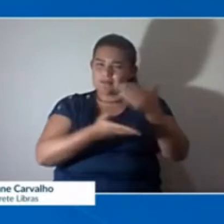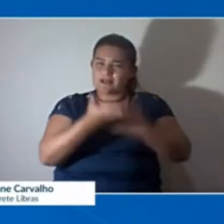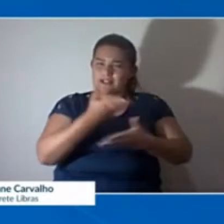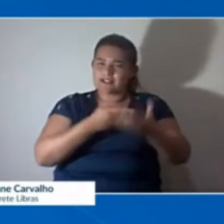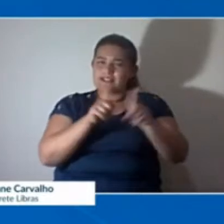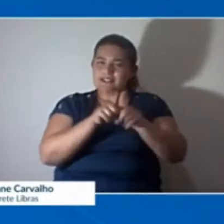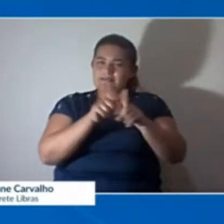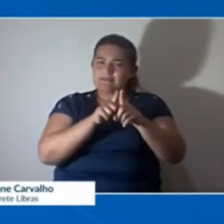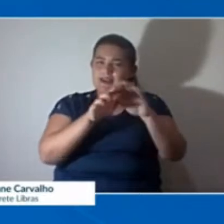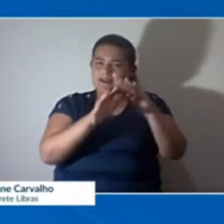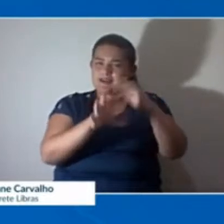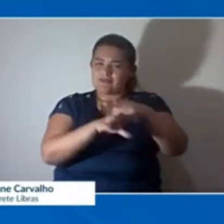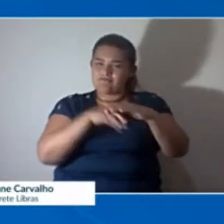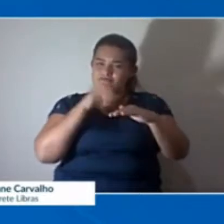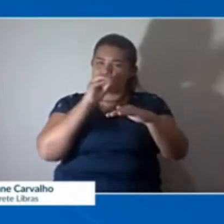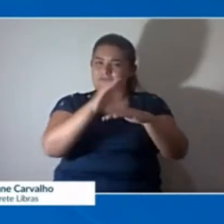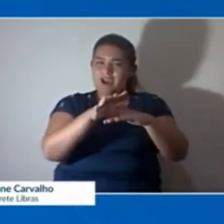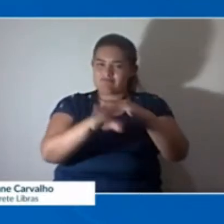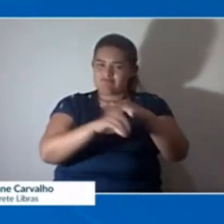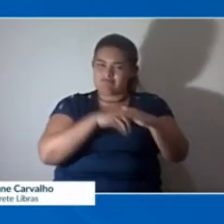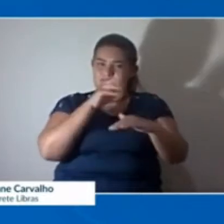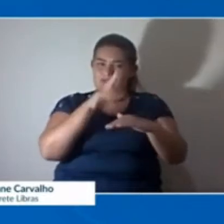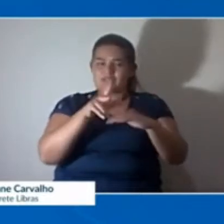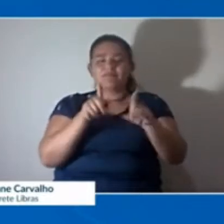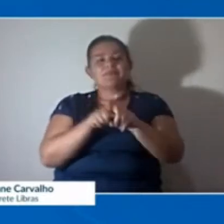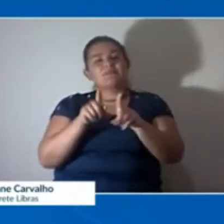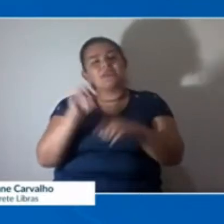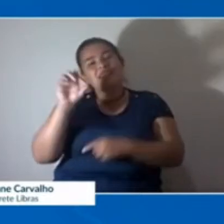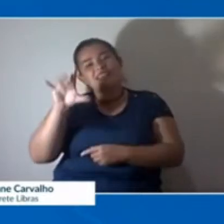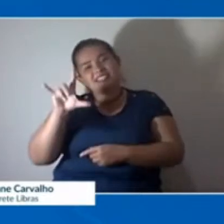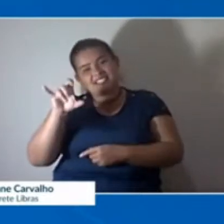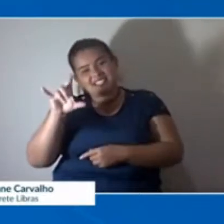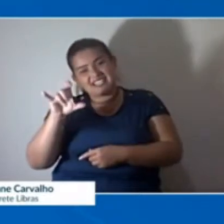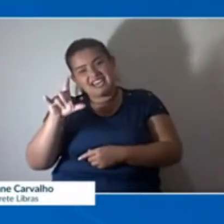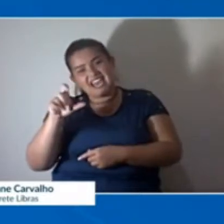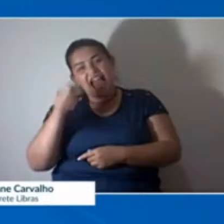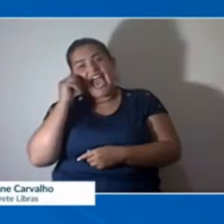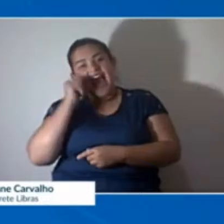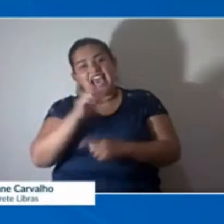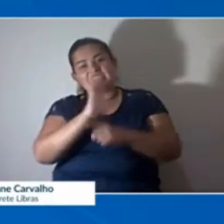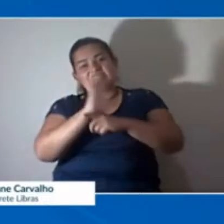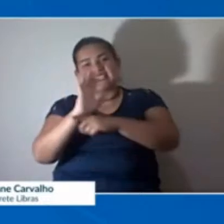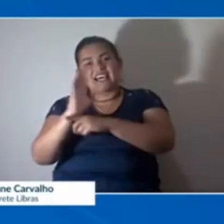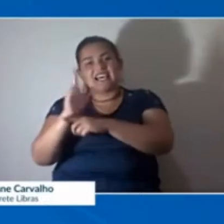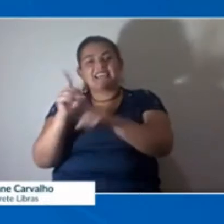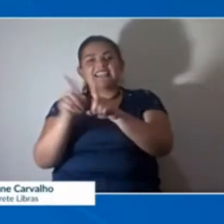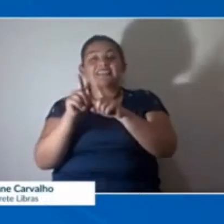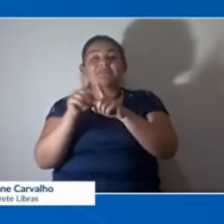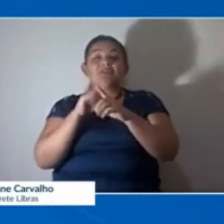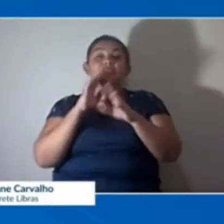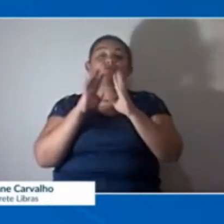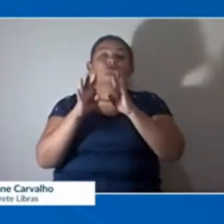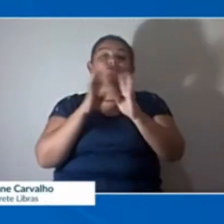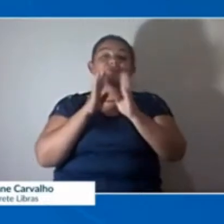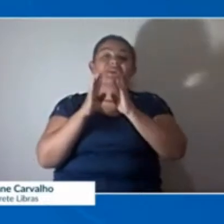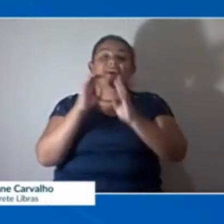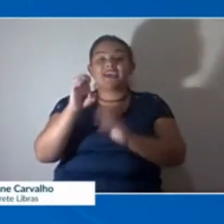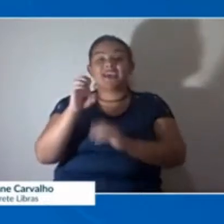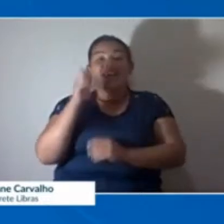Instagram, que está Elas Fazem Cinema, e o canal do Facebook, Elas Fazem Cinema